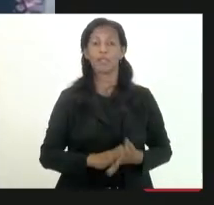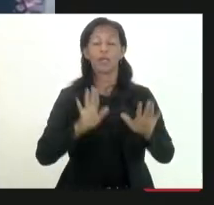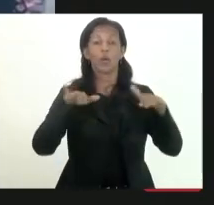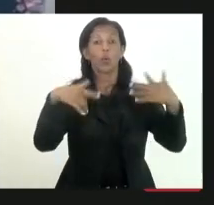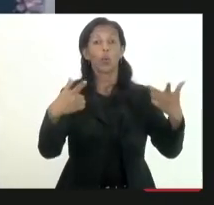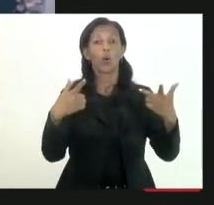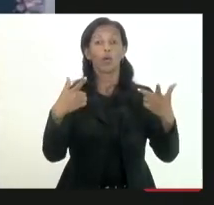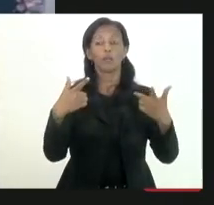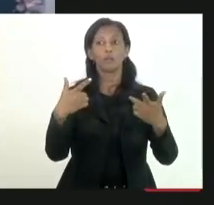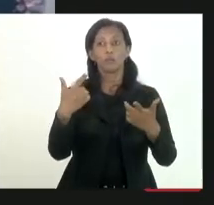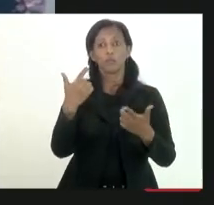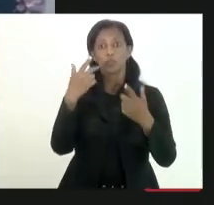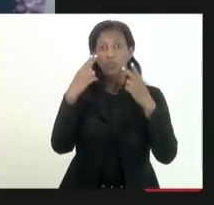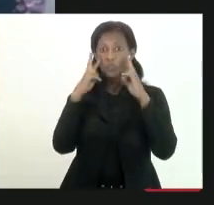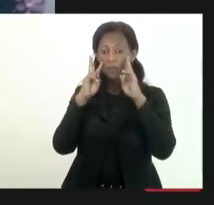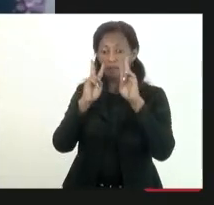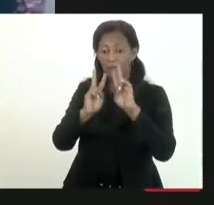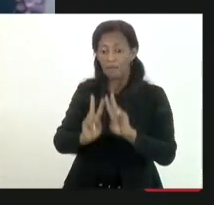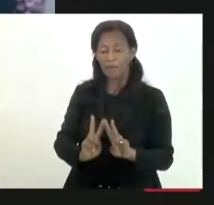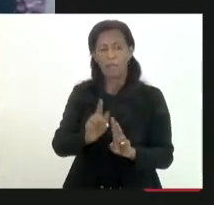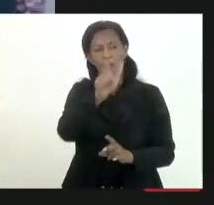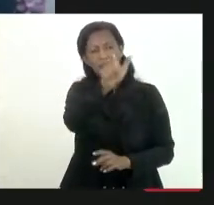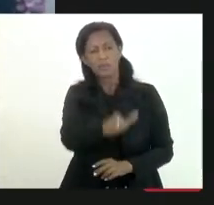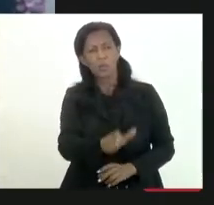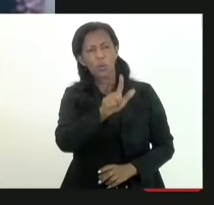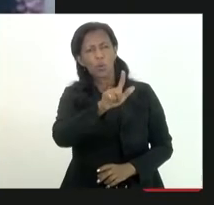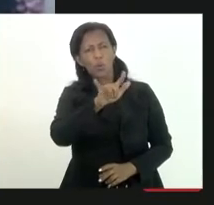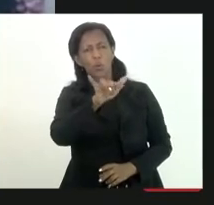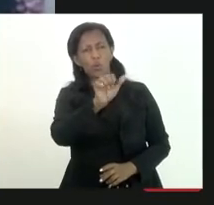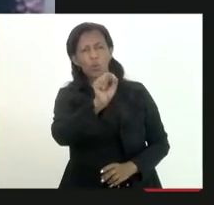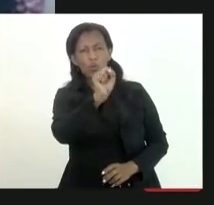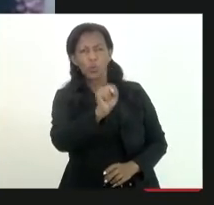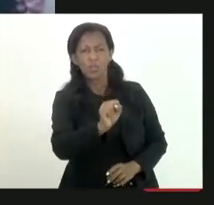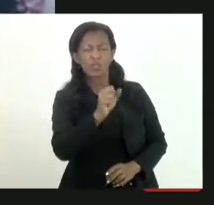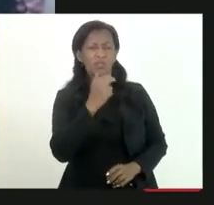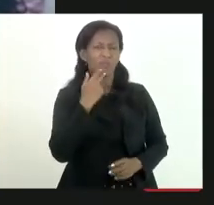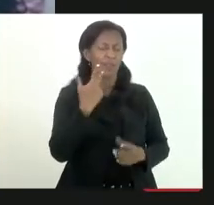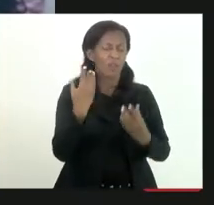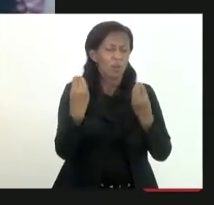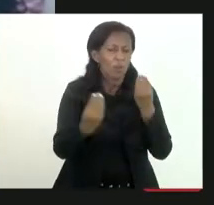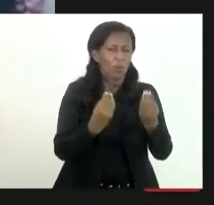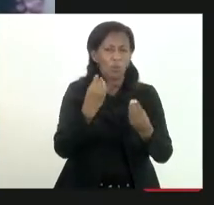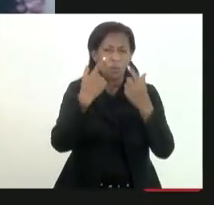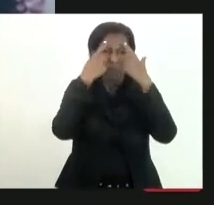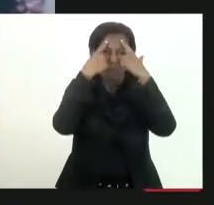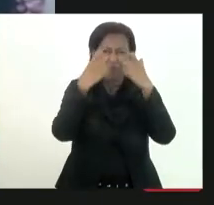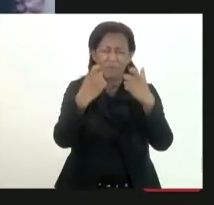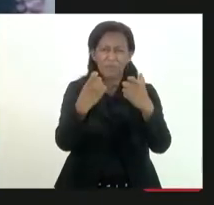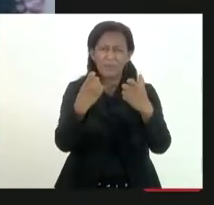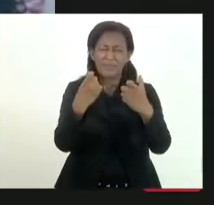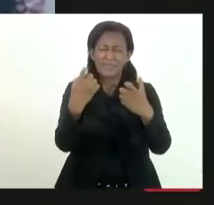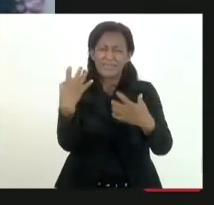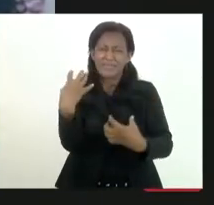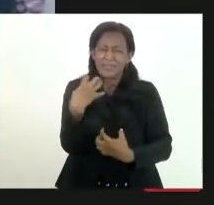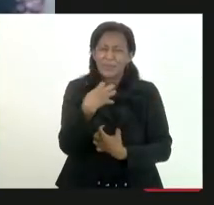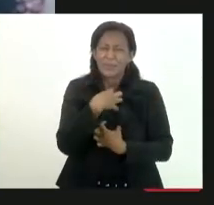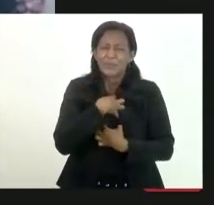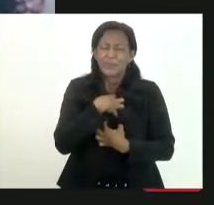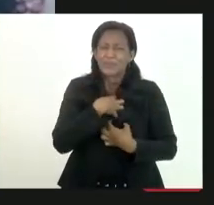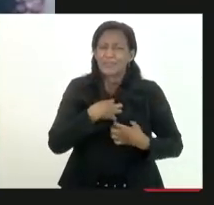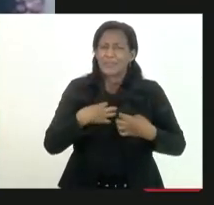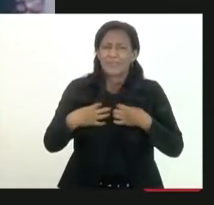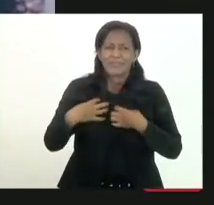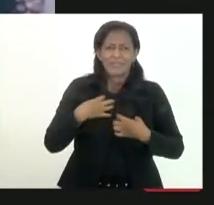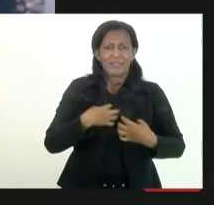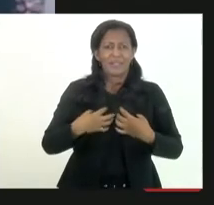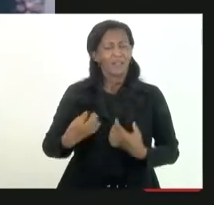ouve o senhor Luiz Eduardo falando quanto que isso é uma violência grave, o quanto que mexe com a